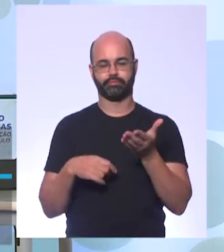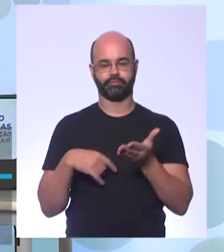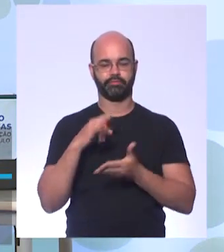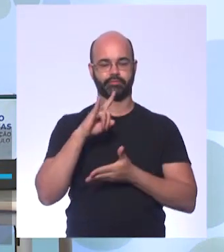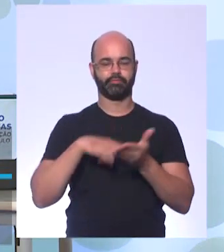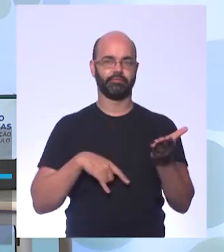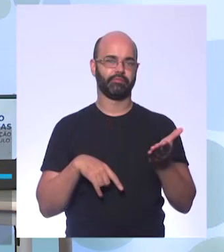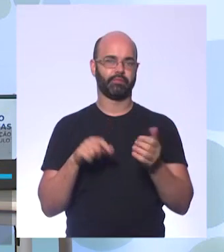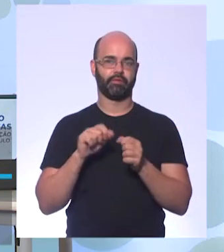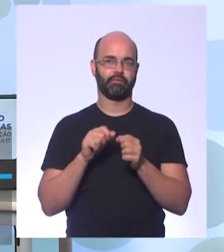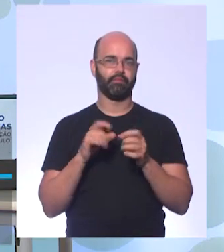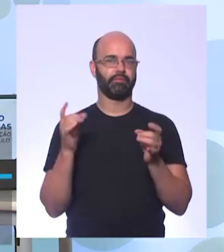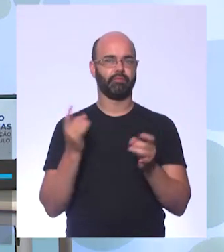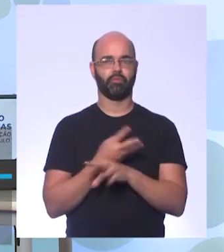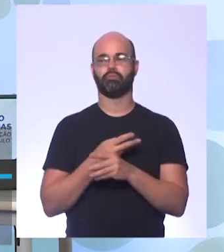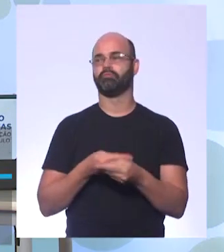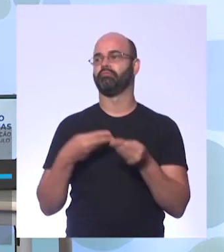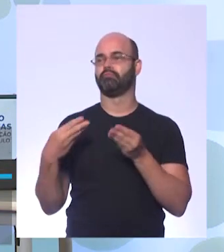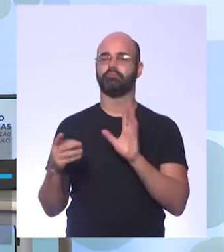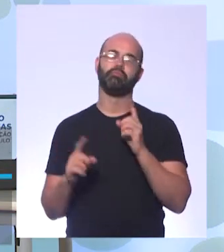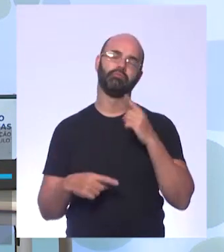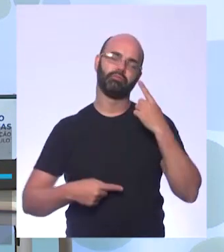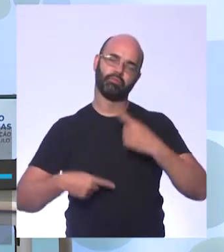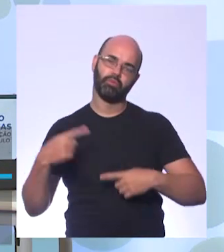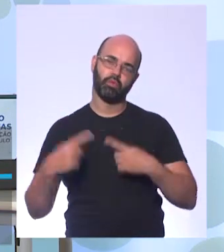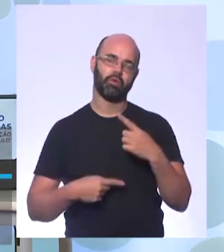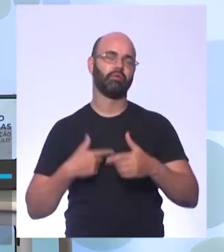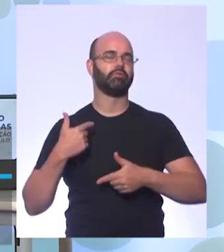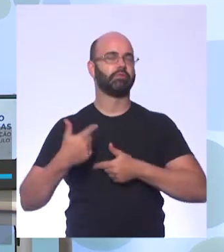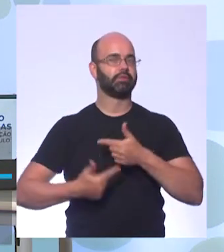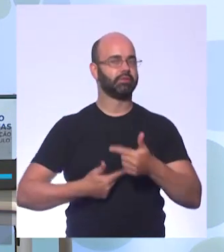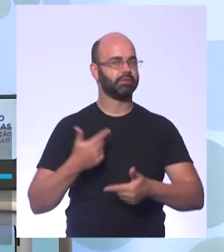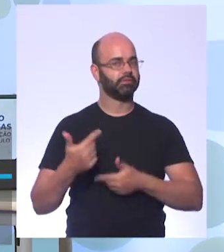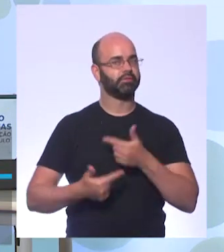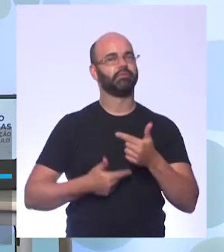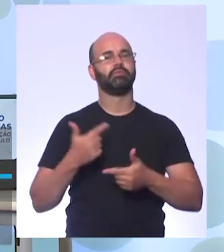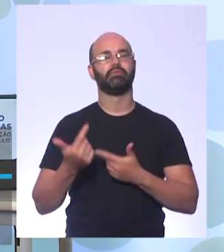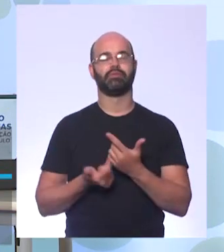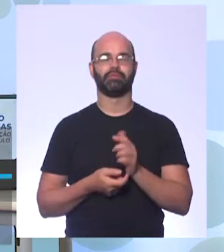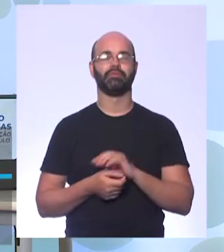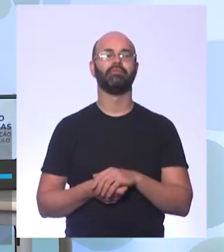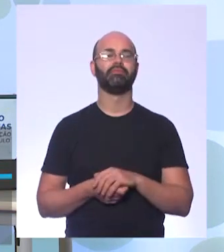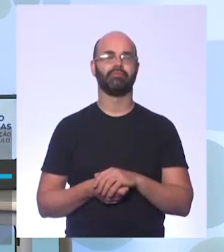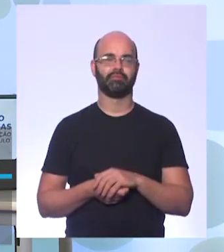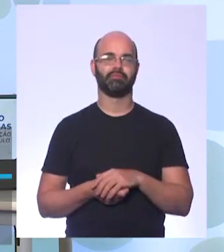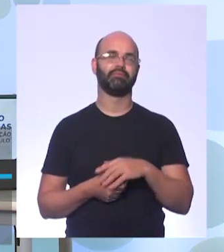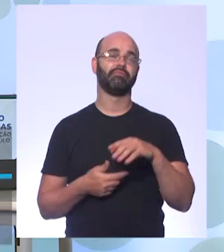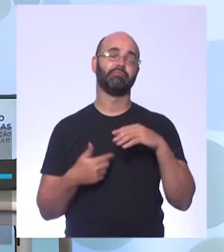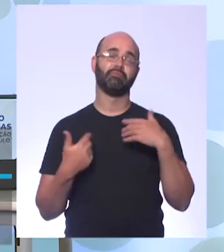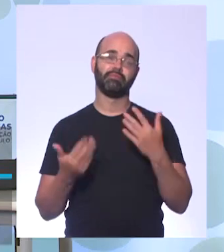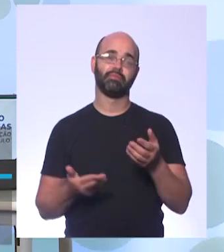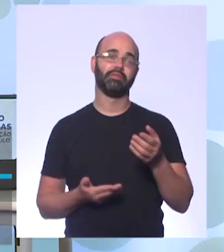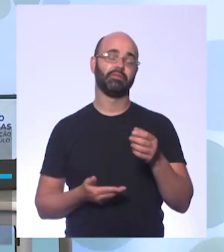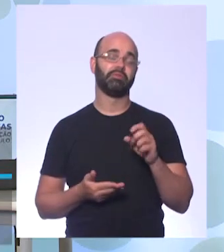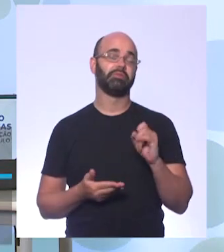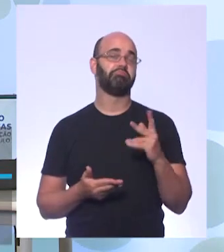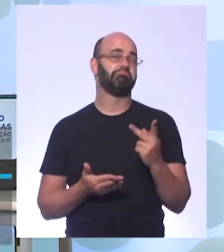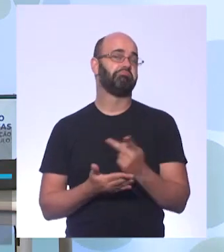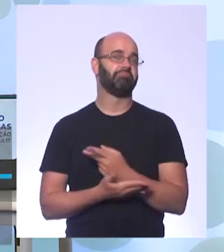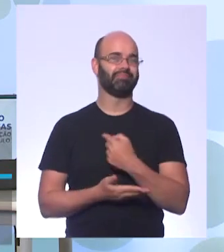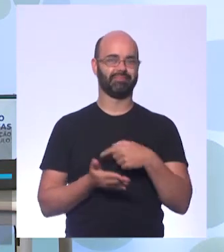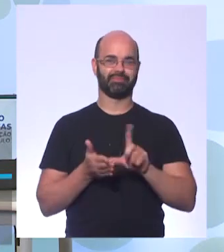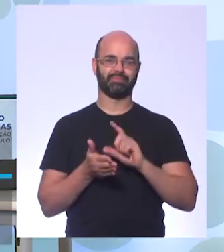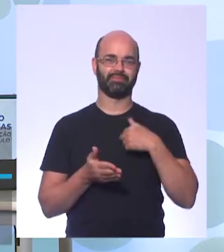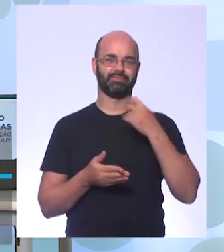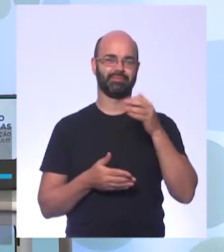né? Isso aí tem que passar por um trâmite político muito gigantesco aí. Então, quando eu falei, pode ter a possibilidade de se ter